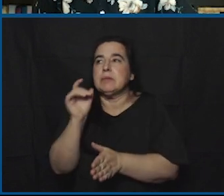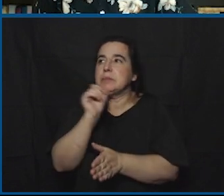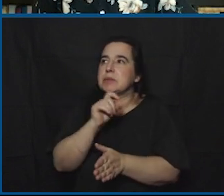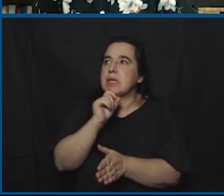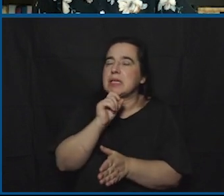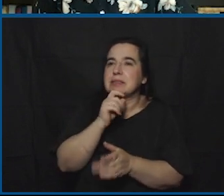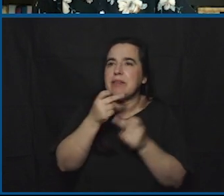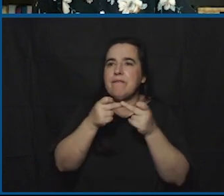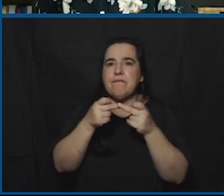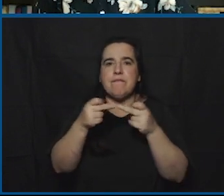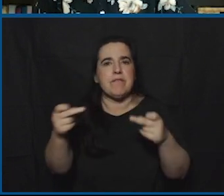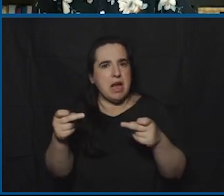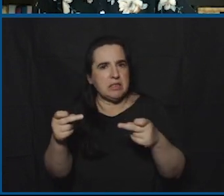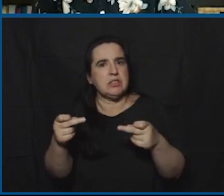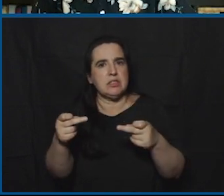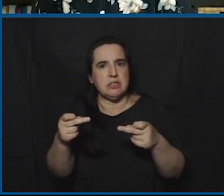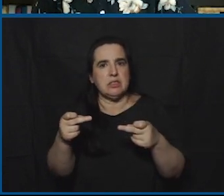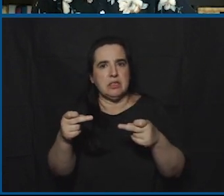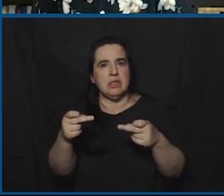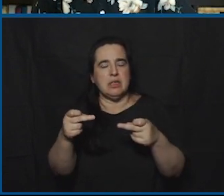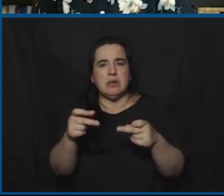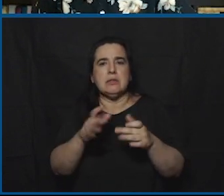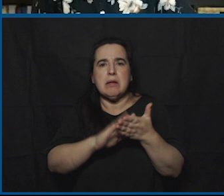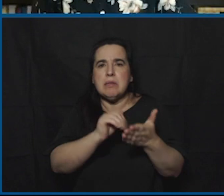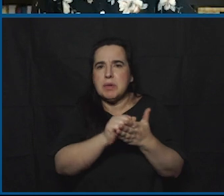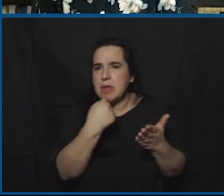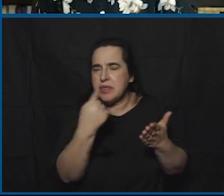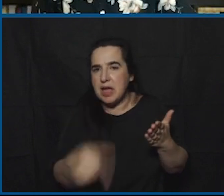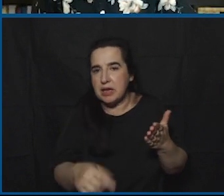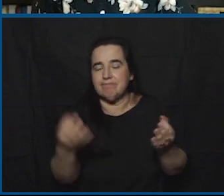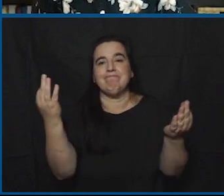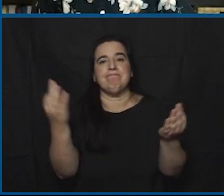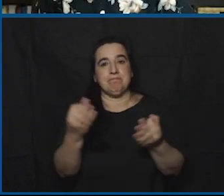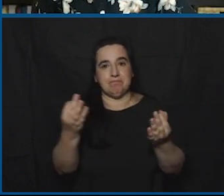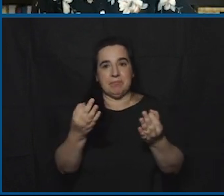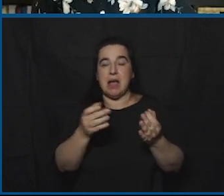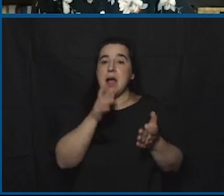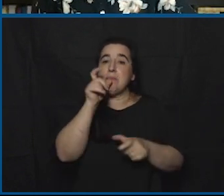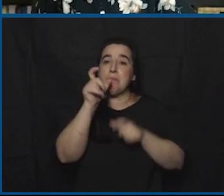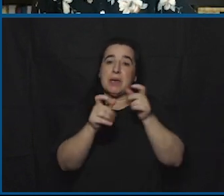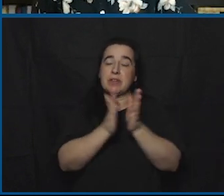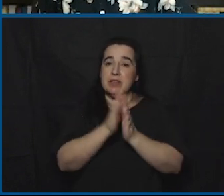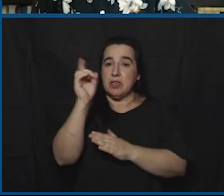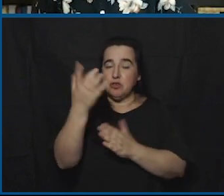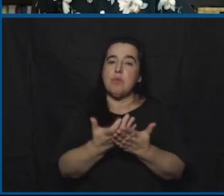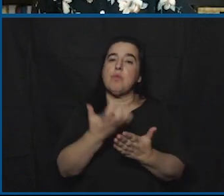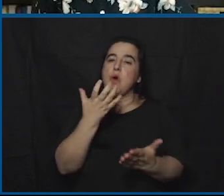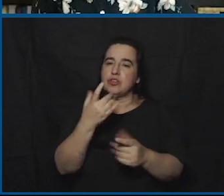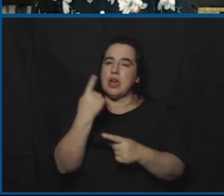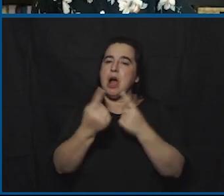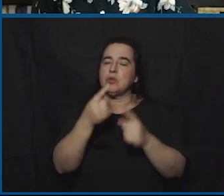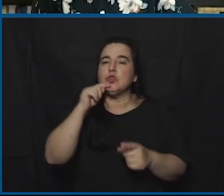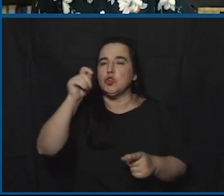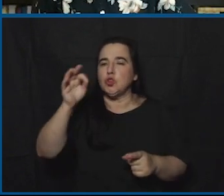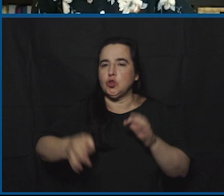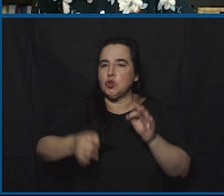que expressões deste género estejam na sua palavra. É verdade que a palavra de Deus mostra-nos alguns